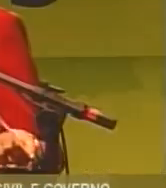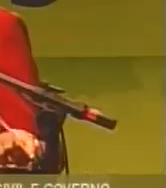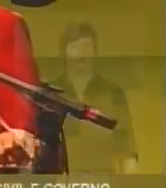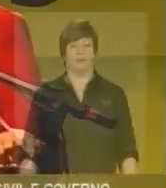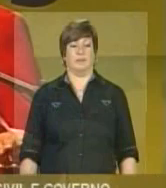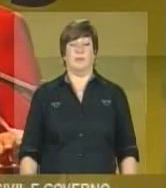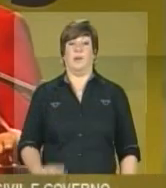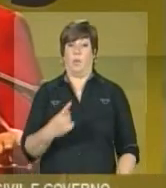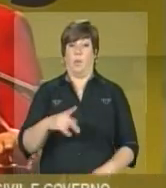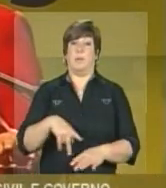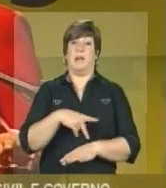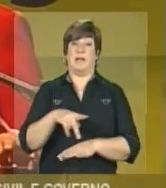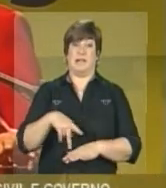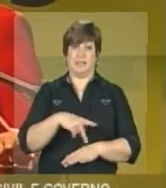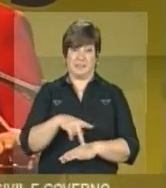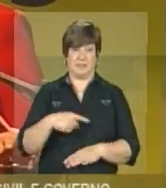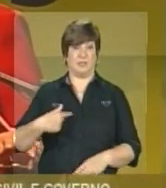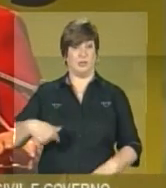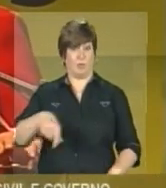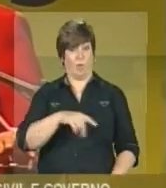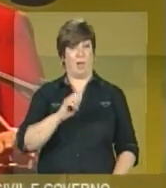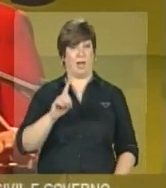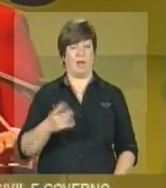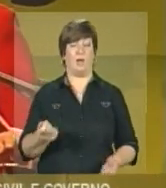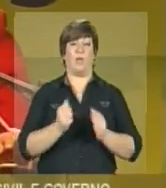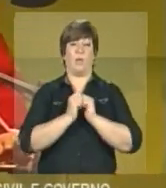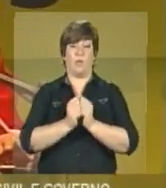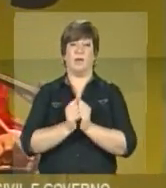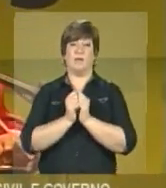Um país que convive